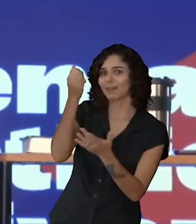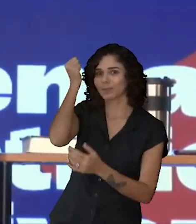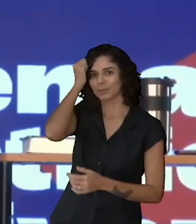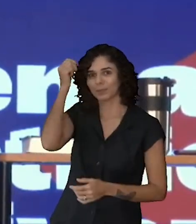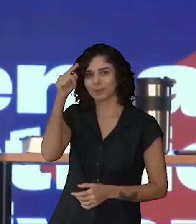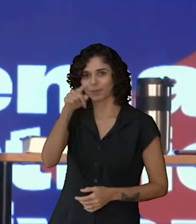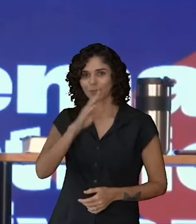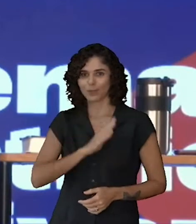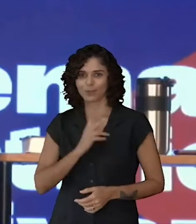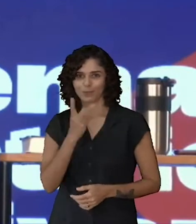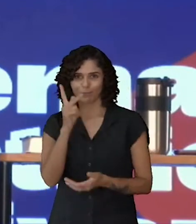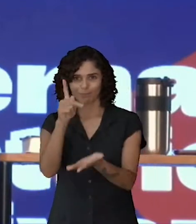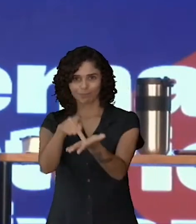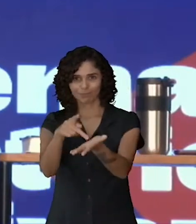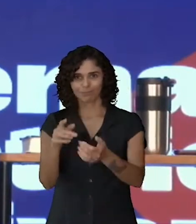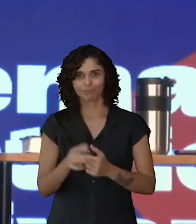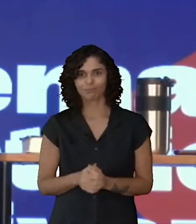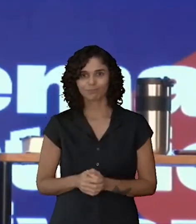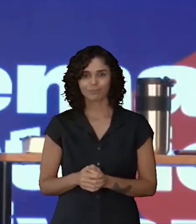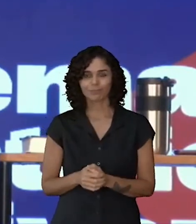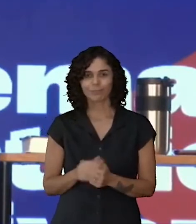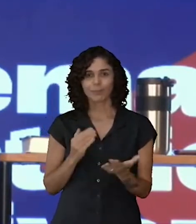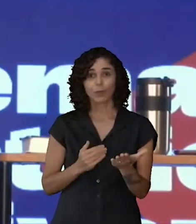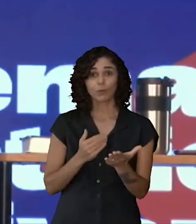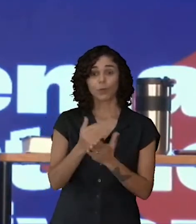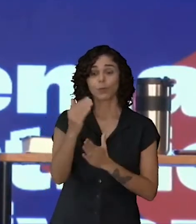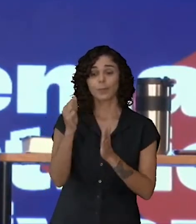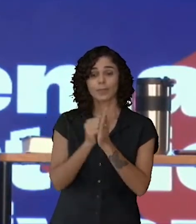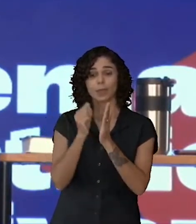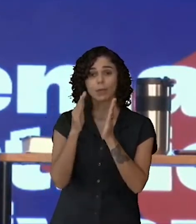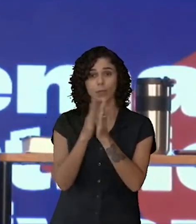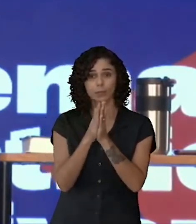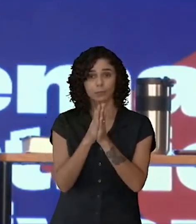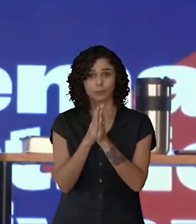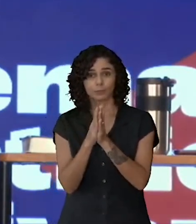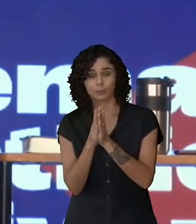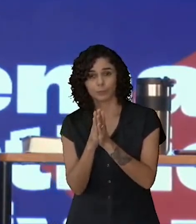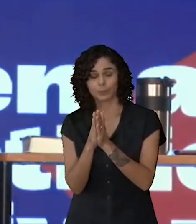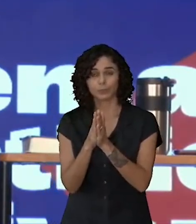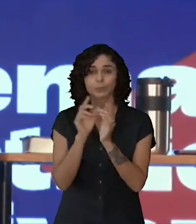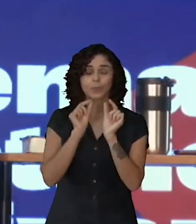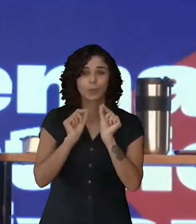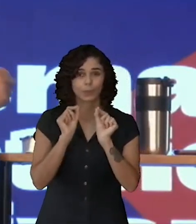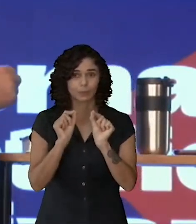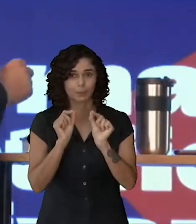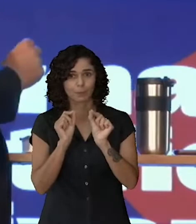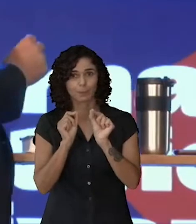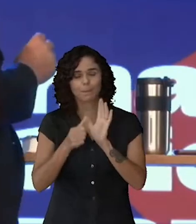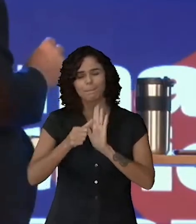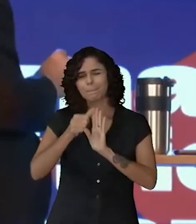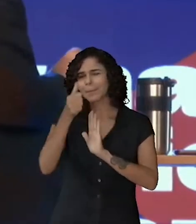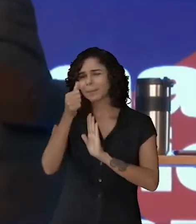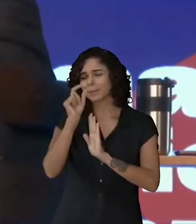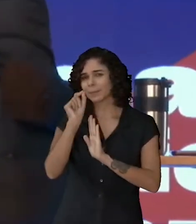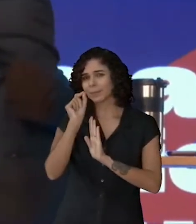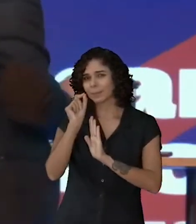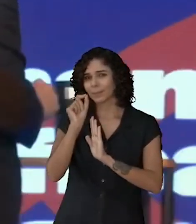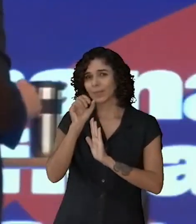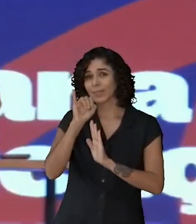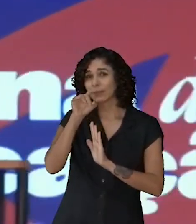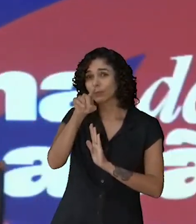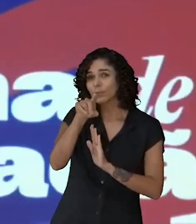E eu quero começar orando de trás para frente. Então você que nessa noite